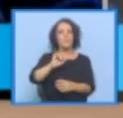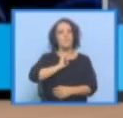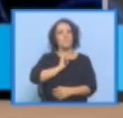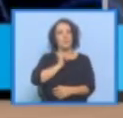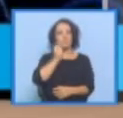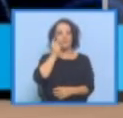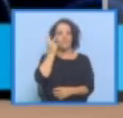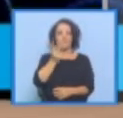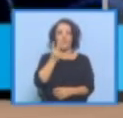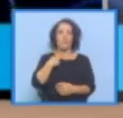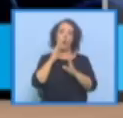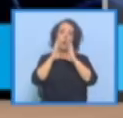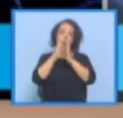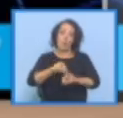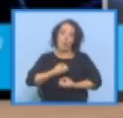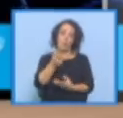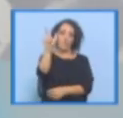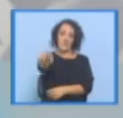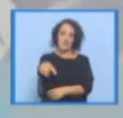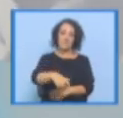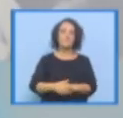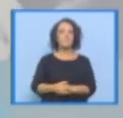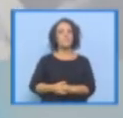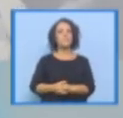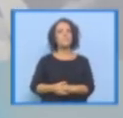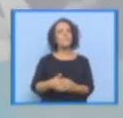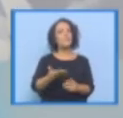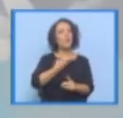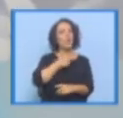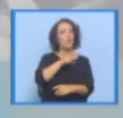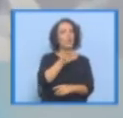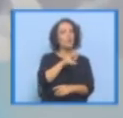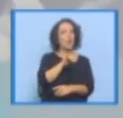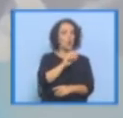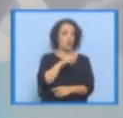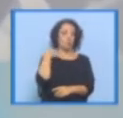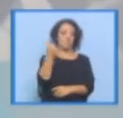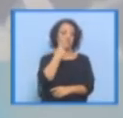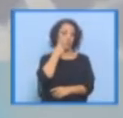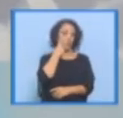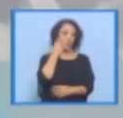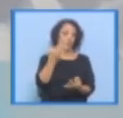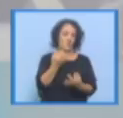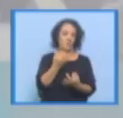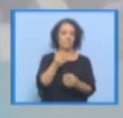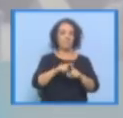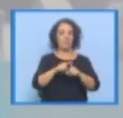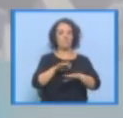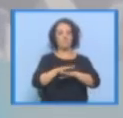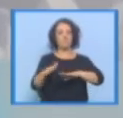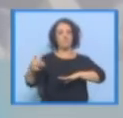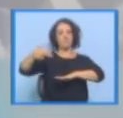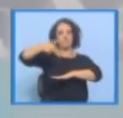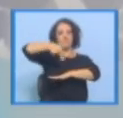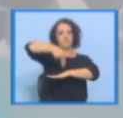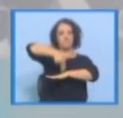vida e também me confessava. E o Dom António que nós conhecemos do púlpito, enfim, na presidência